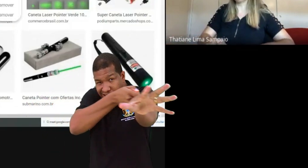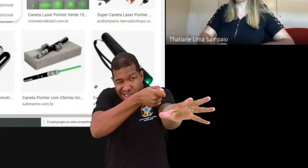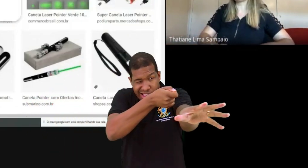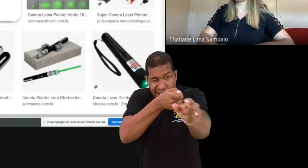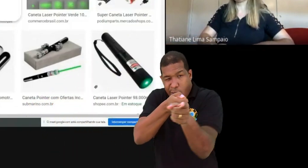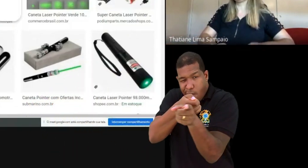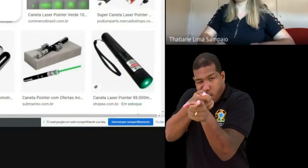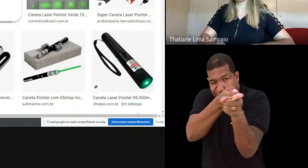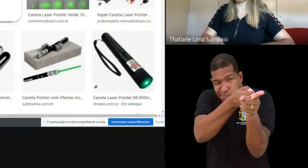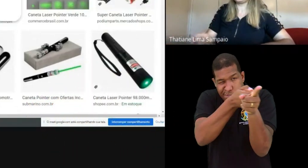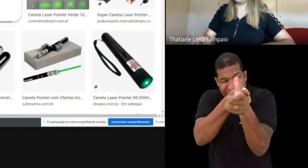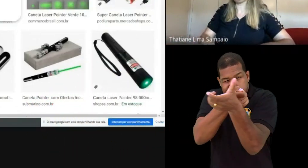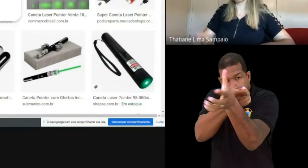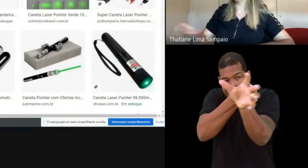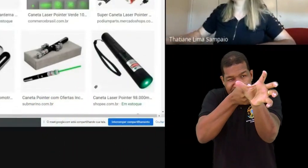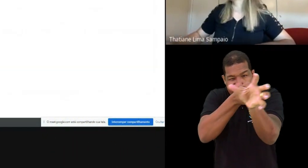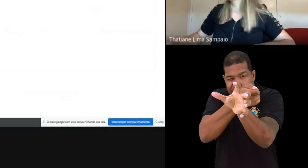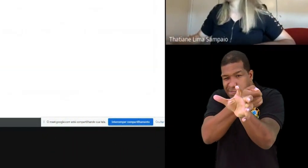webcam,